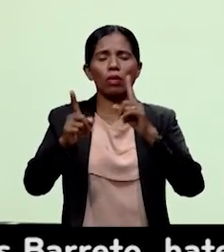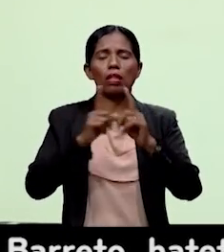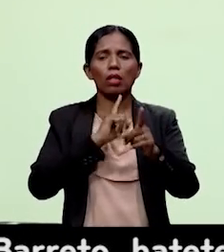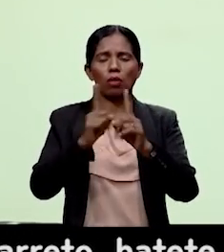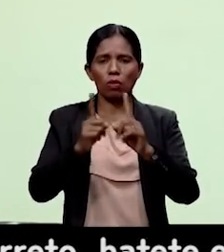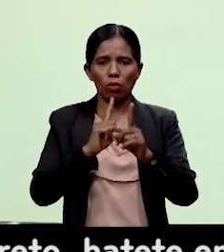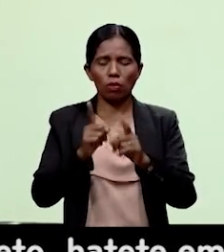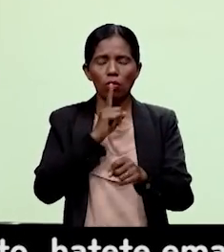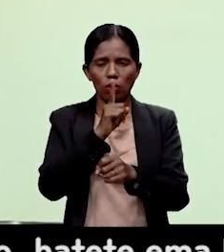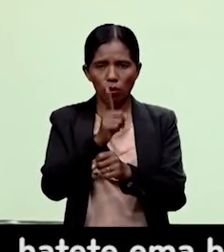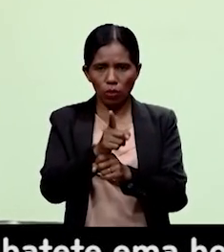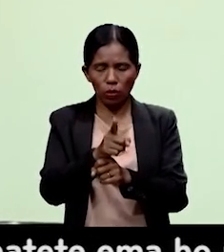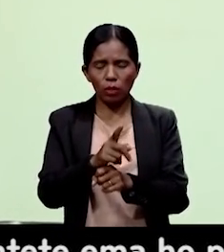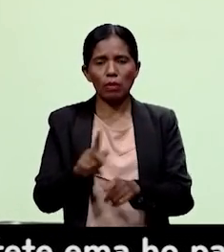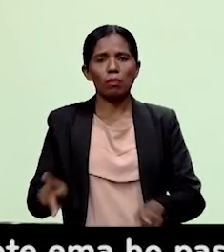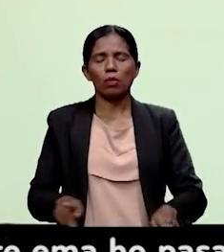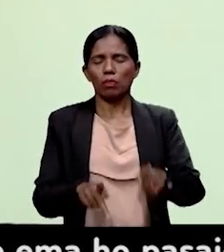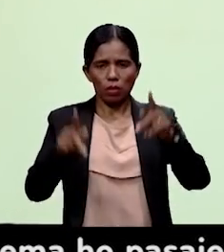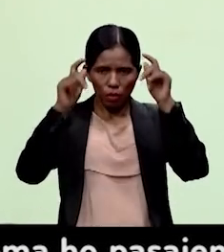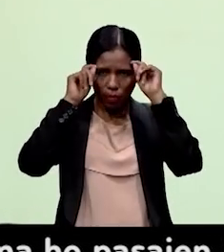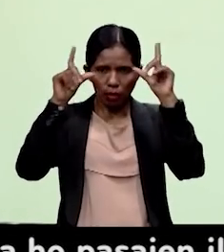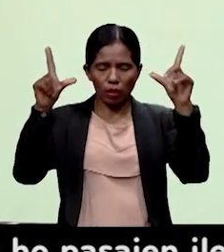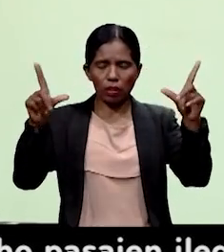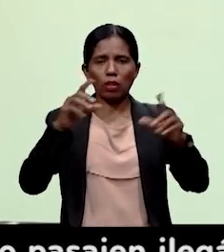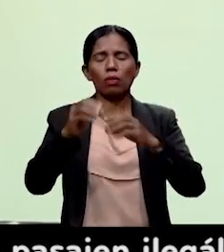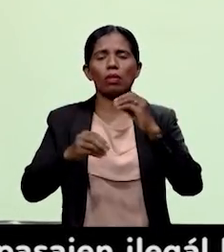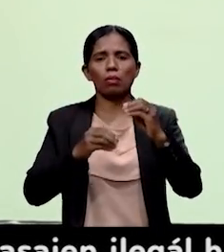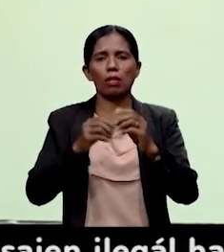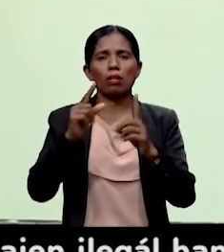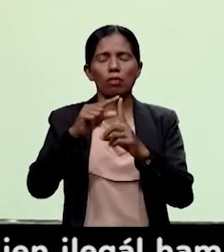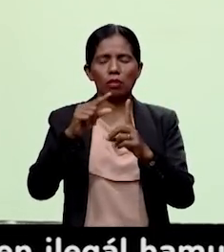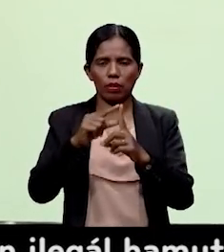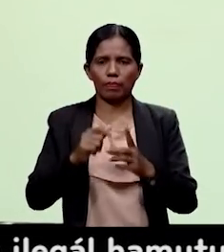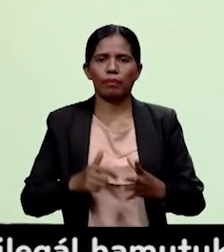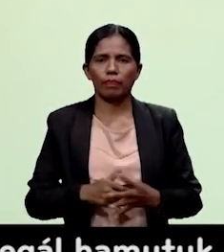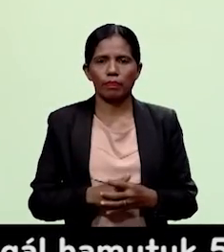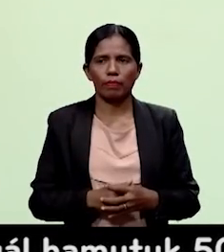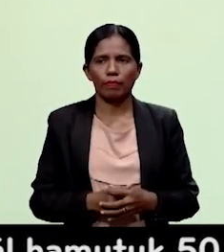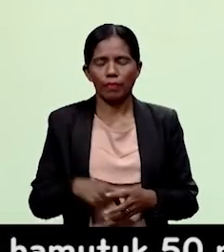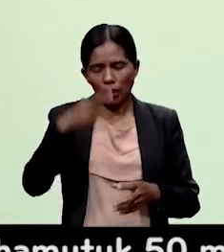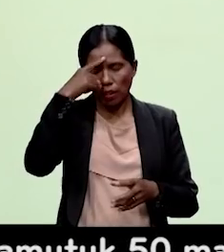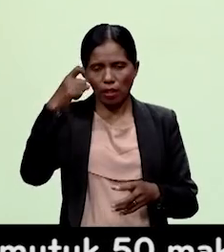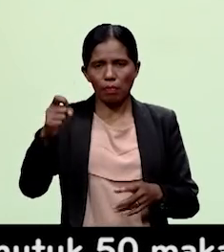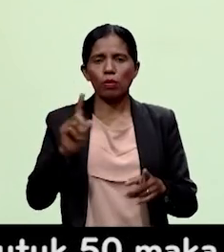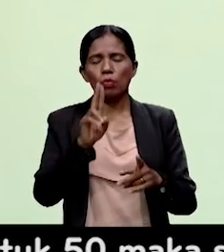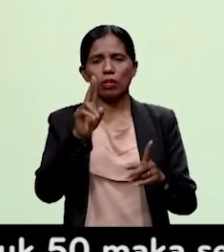ba público Timor-Leste, quando o liafuan de Ané. Também o liafuan de